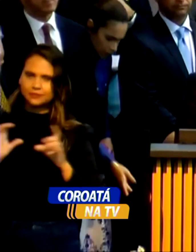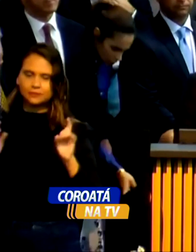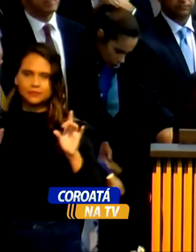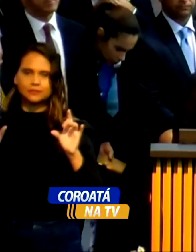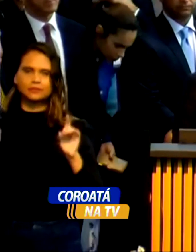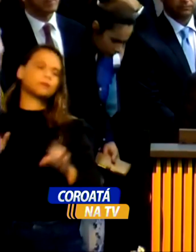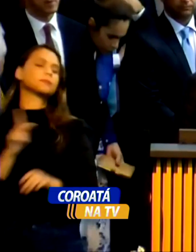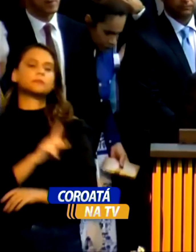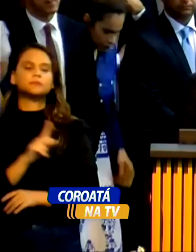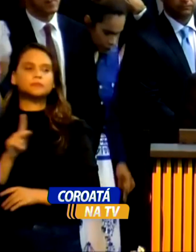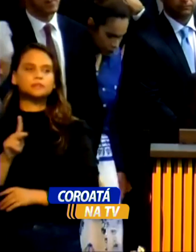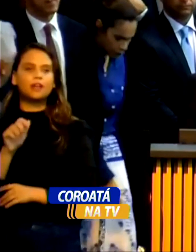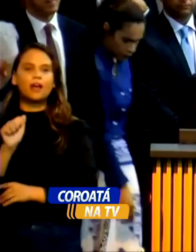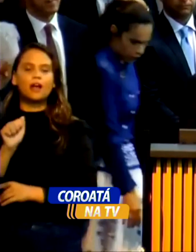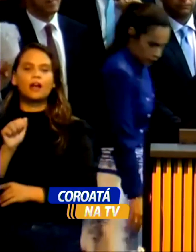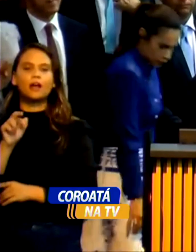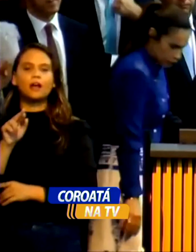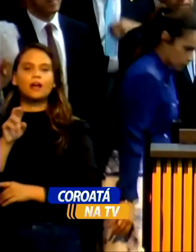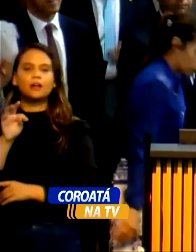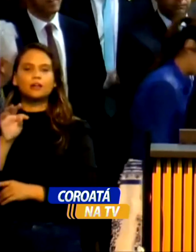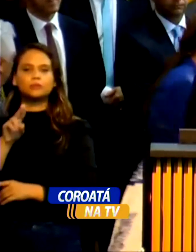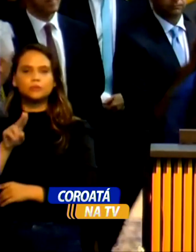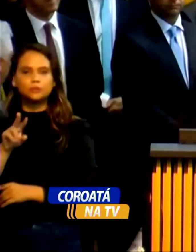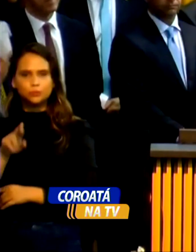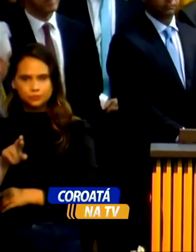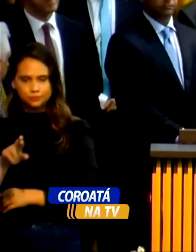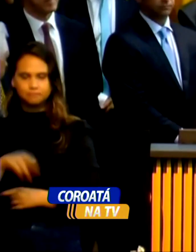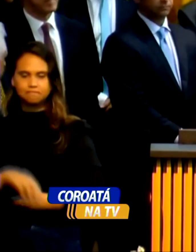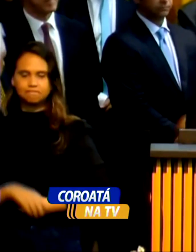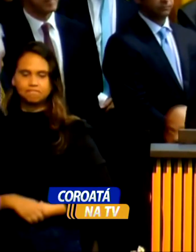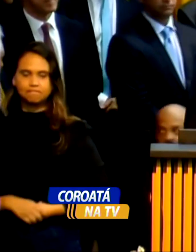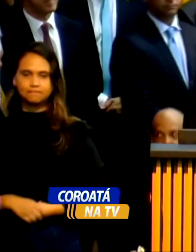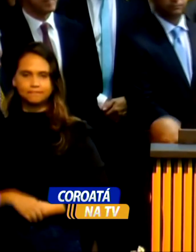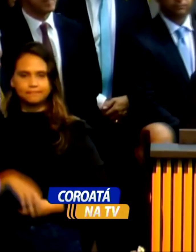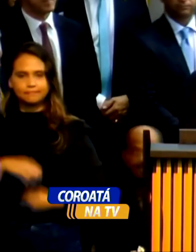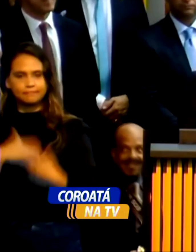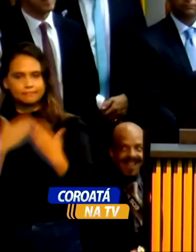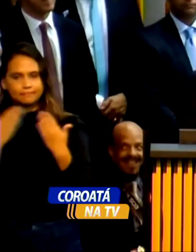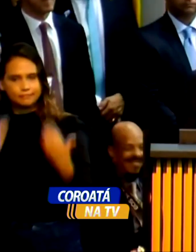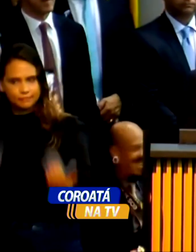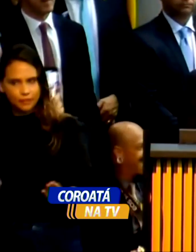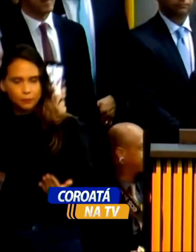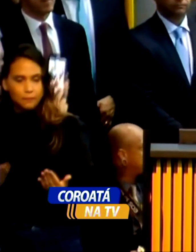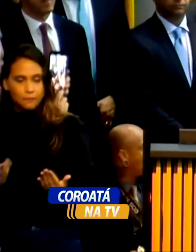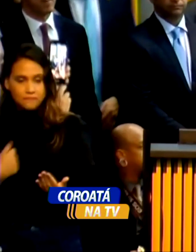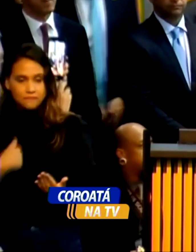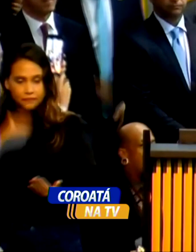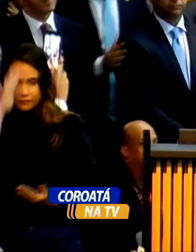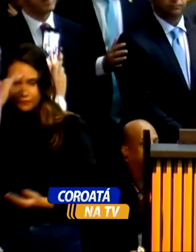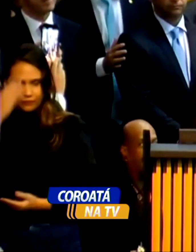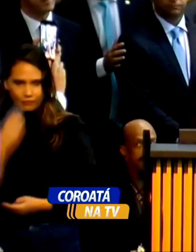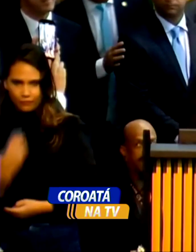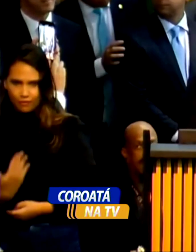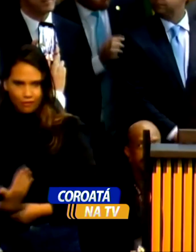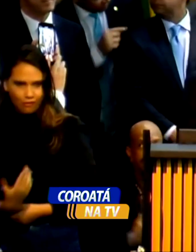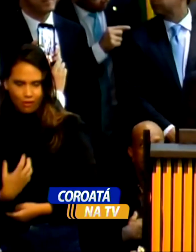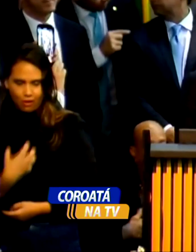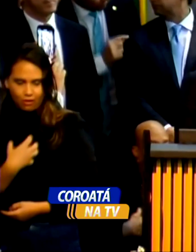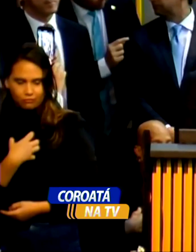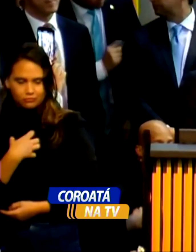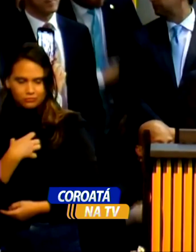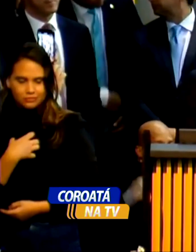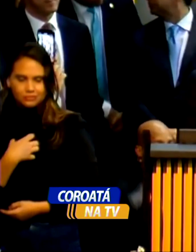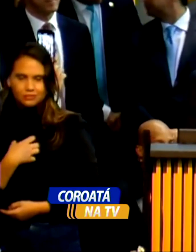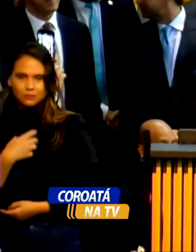as unificações da velha política mala fofoque é mala né mas chega onde quer é um grande político no Maranhão